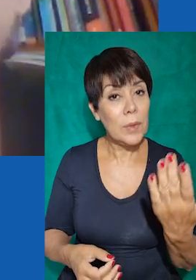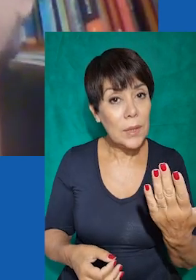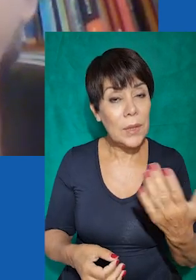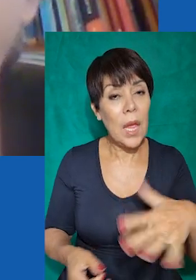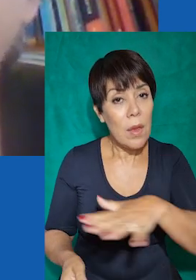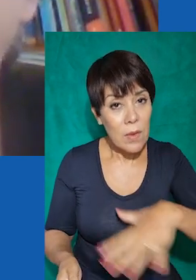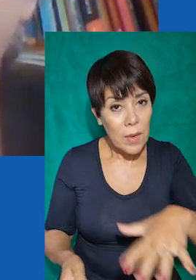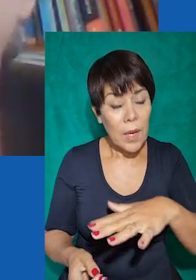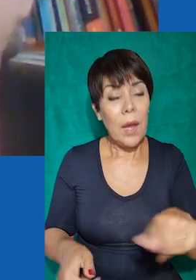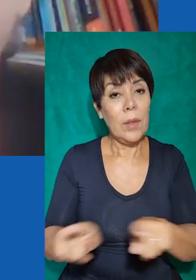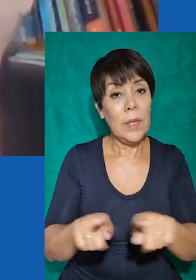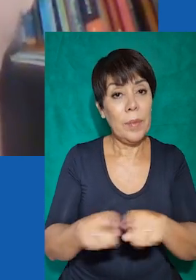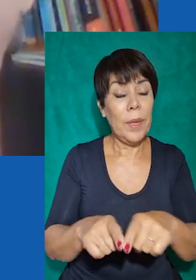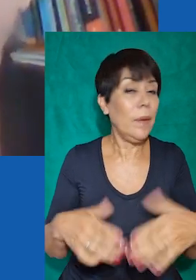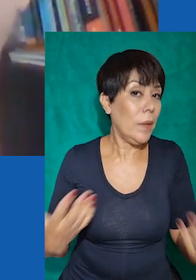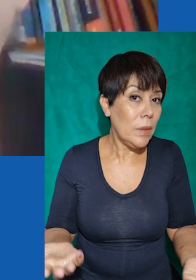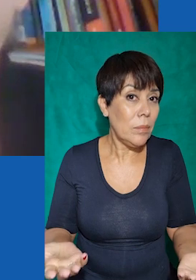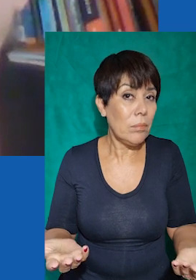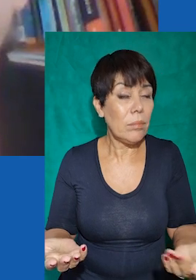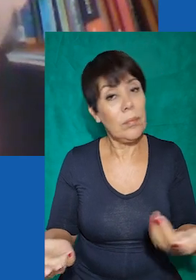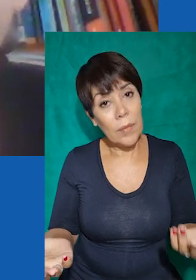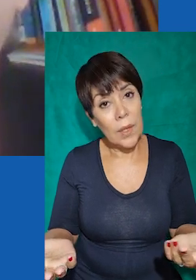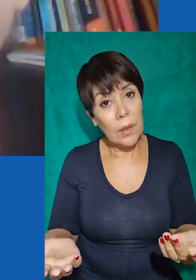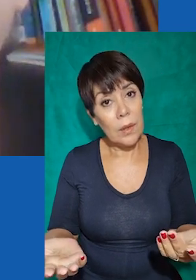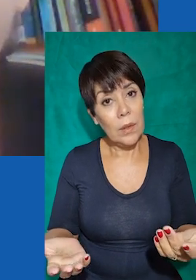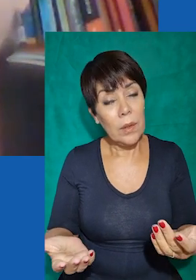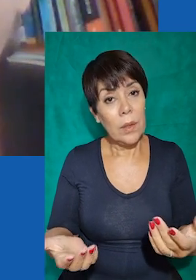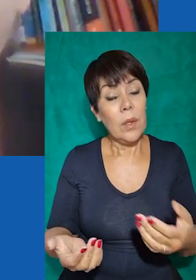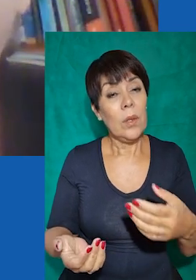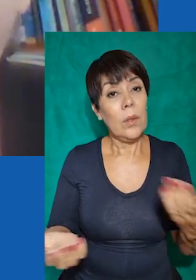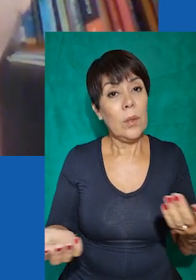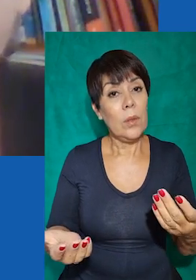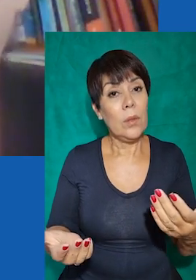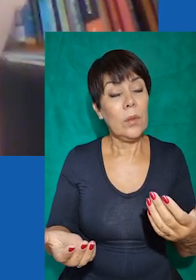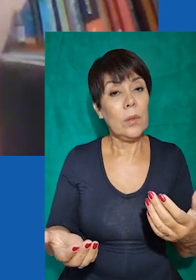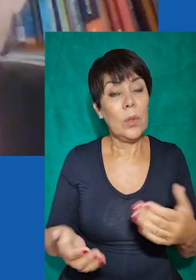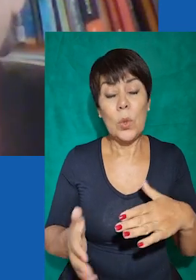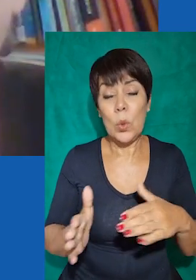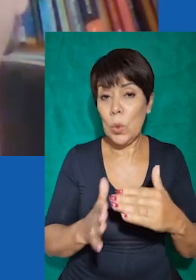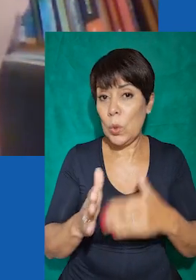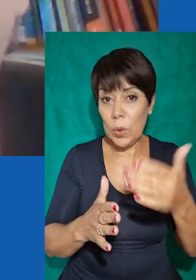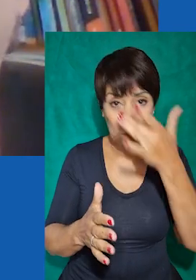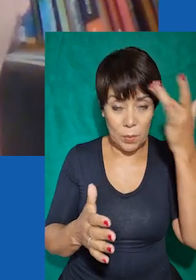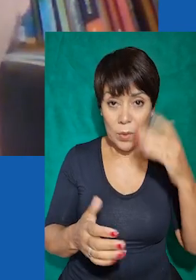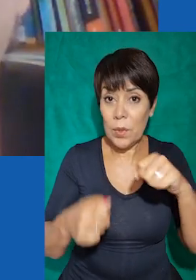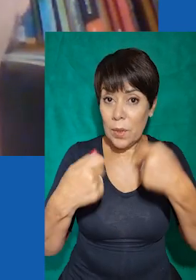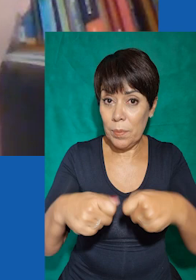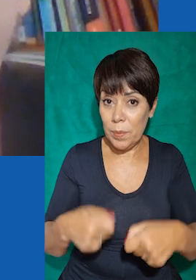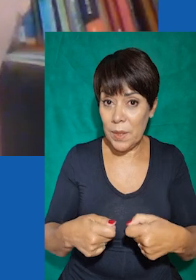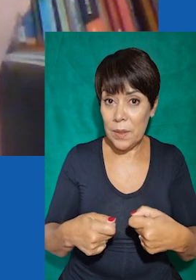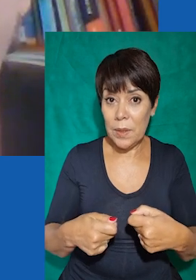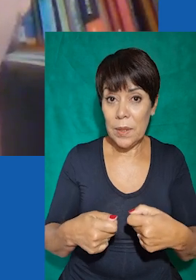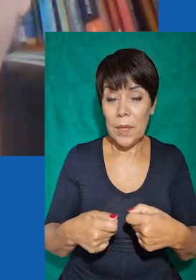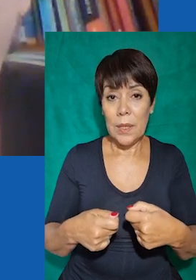geral e também ver, enfim, era Supremo, o Pleno, que tem que